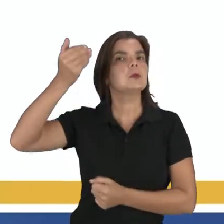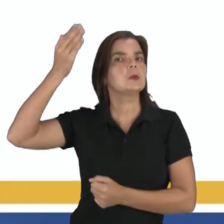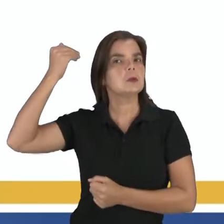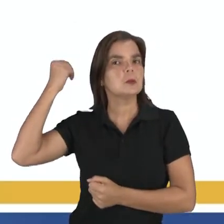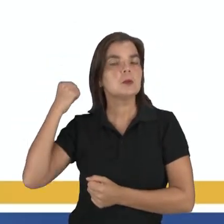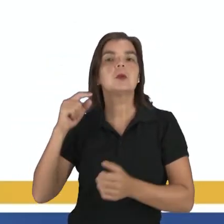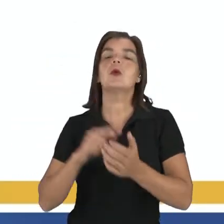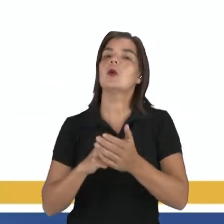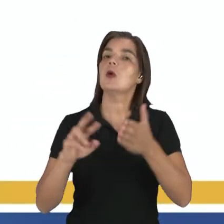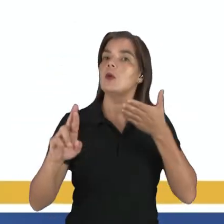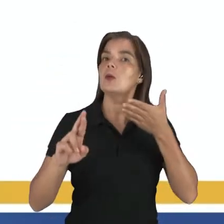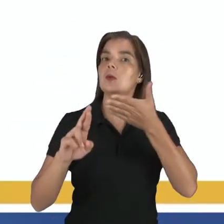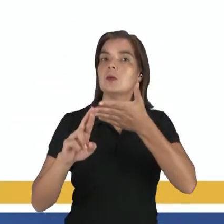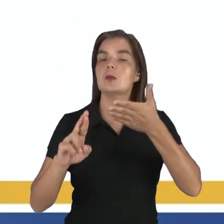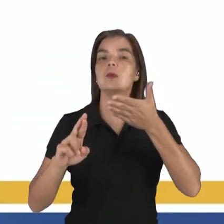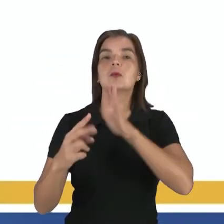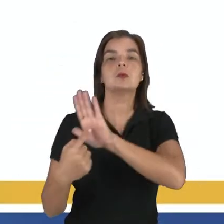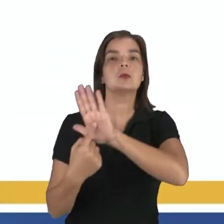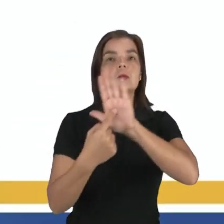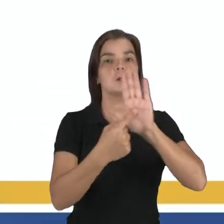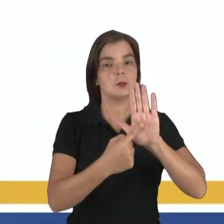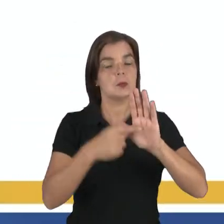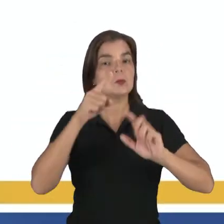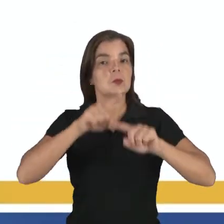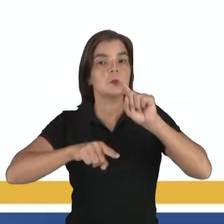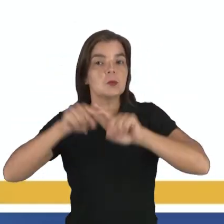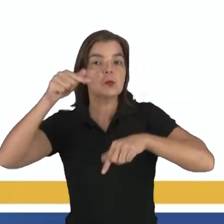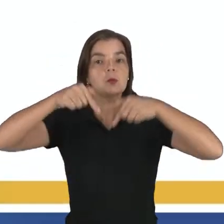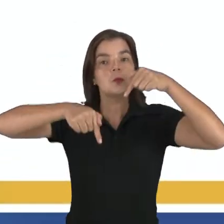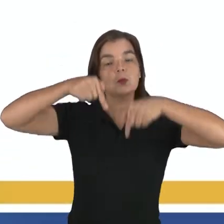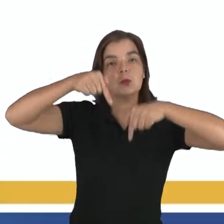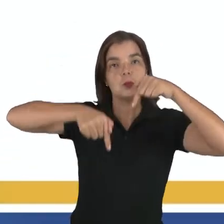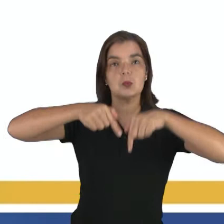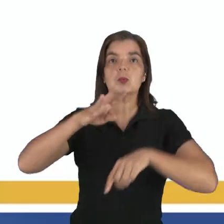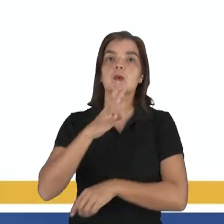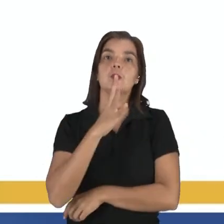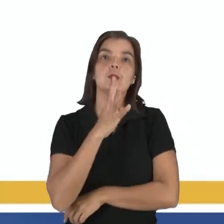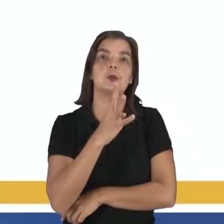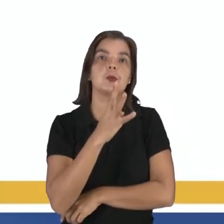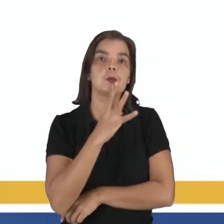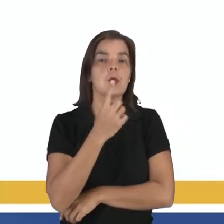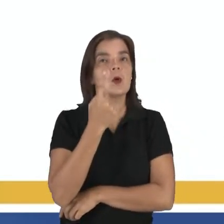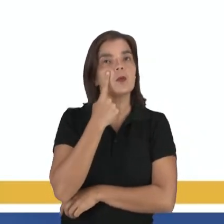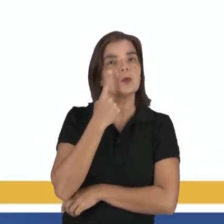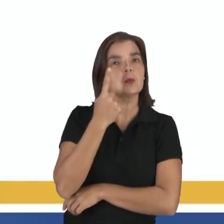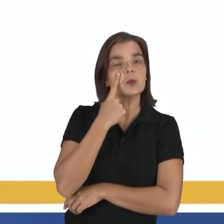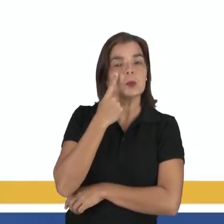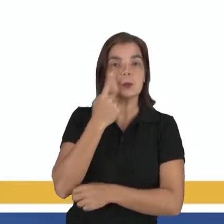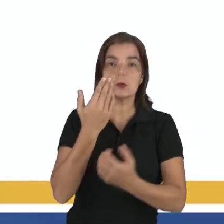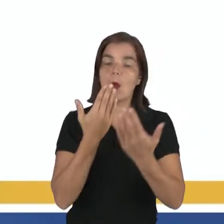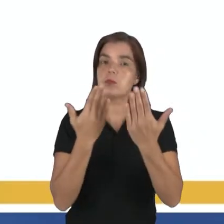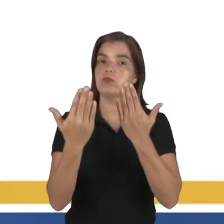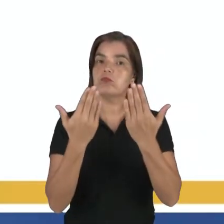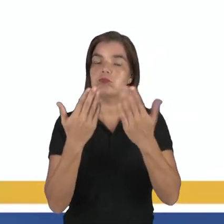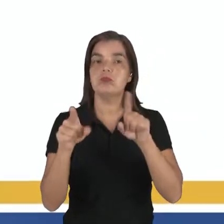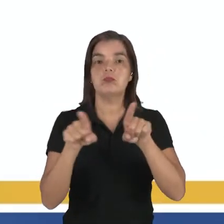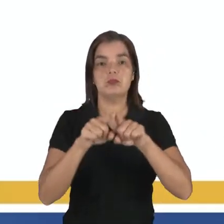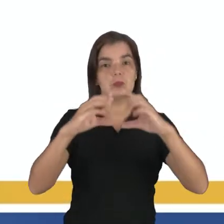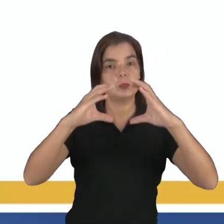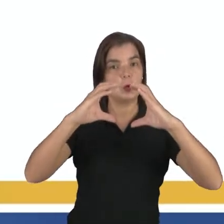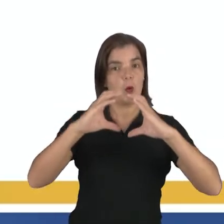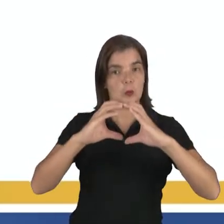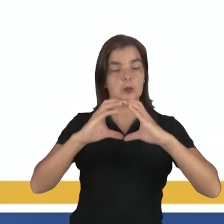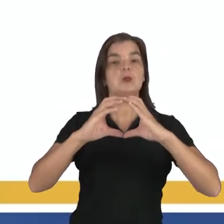ele representou os elementos químicos na época conhecidos. E a gente pode estar observando essa semelhança. A bola